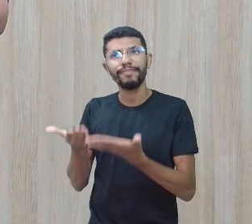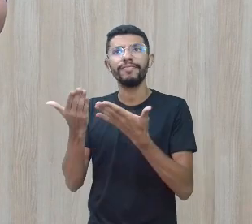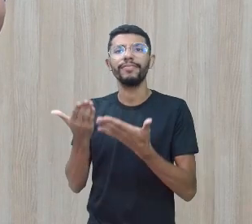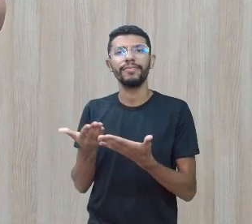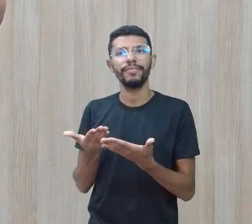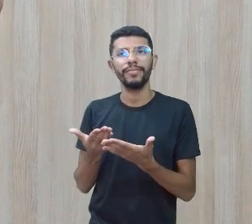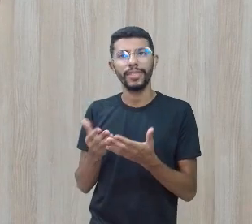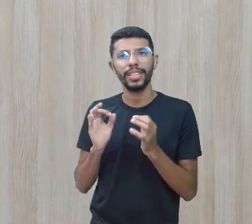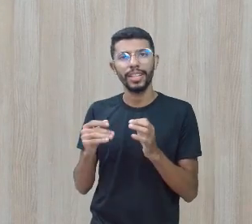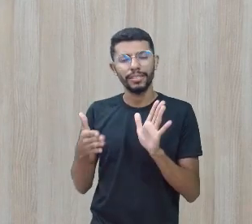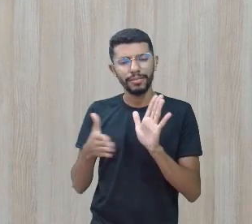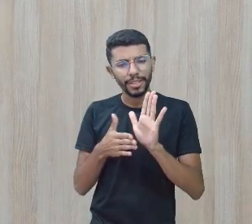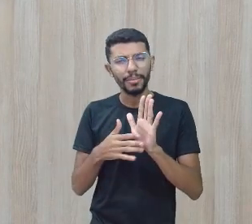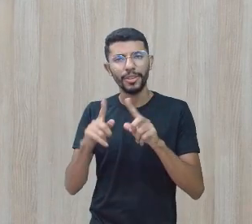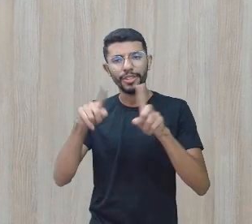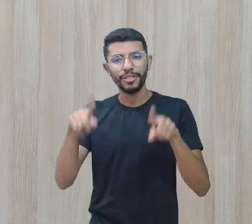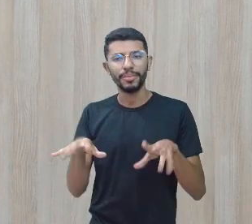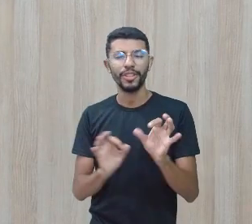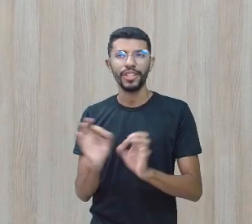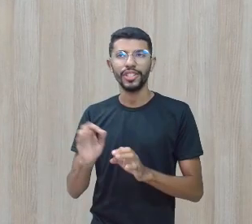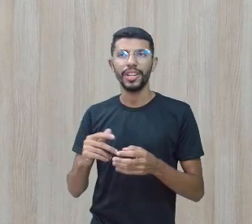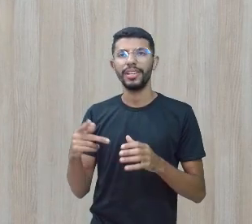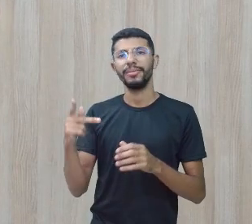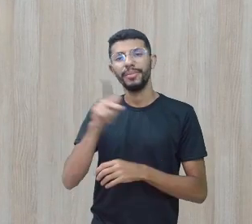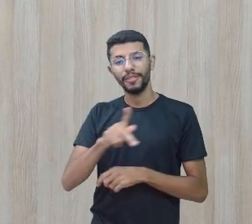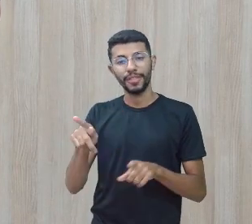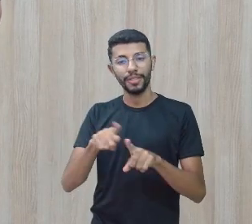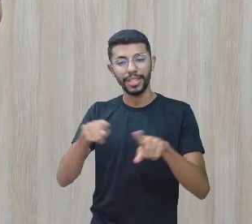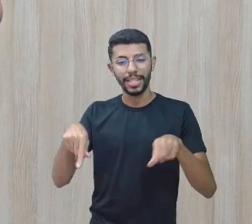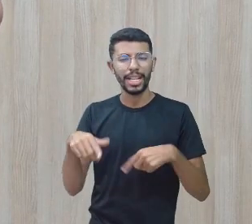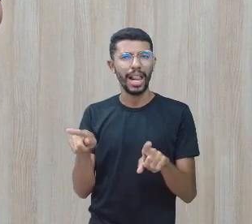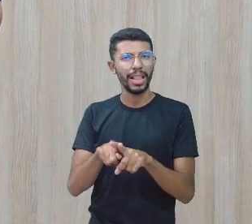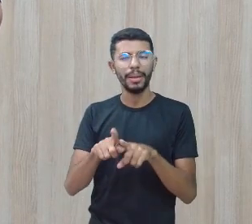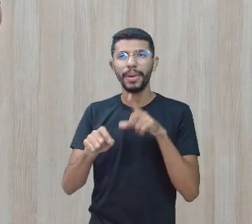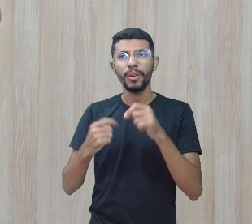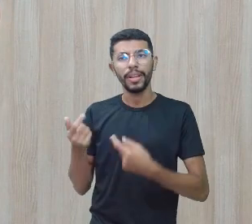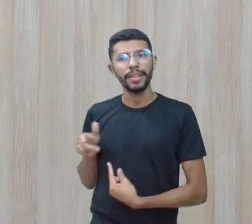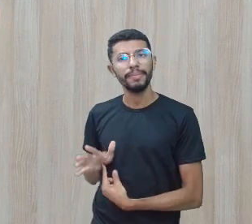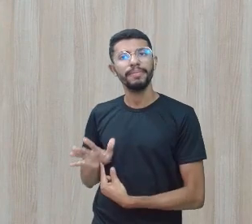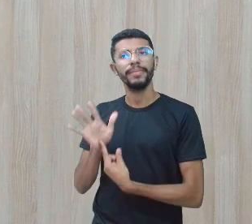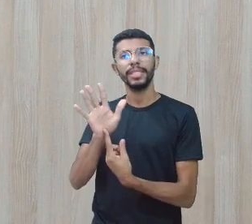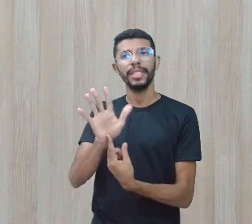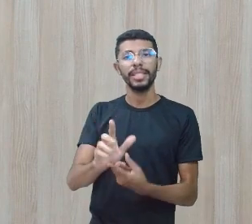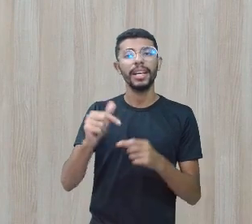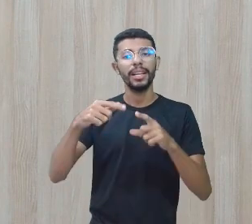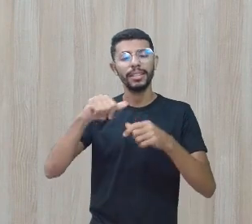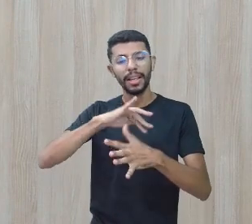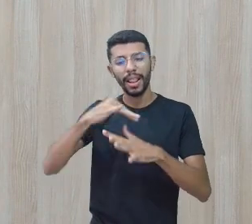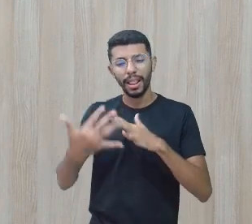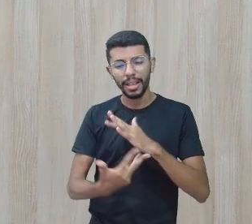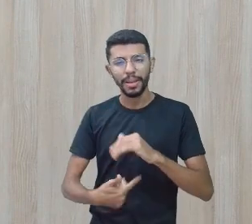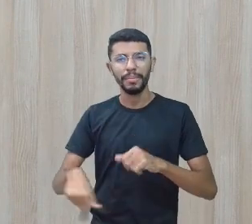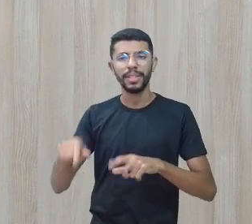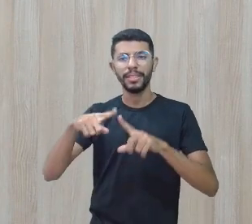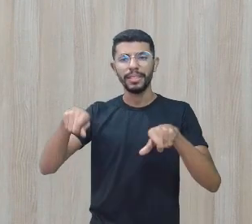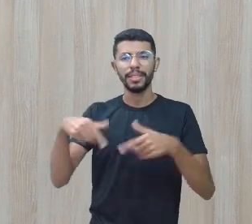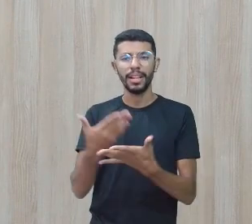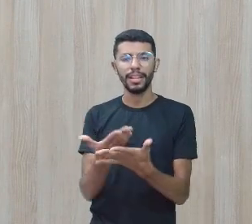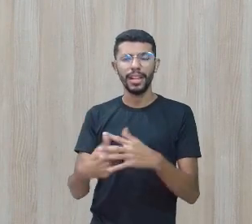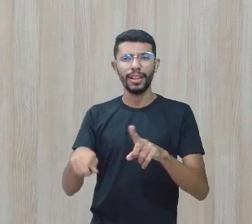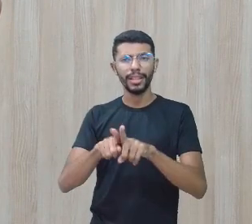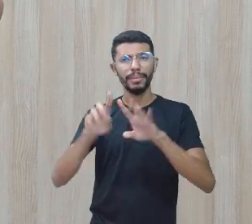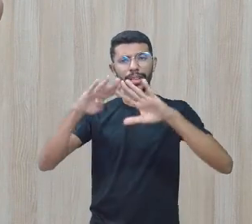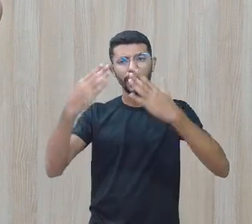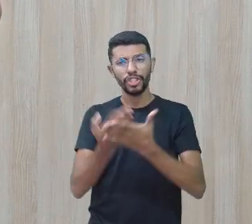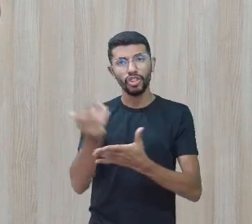esse projeto para o professor da sala, não é? Que ele leve essa Libras para a sala de aula e para a escola. Por que